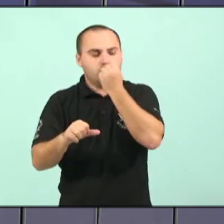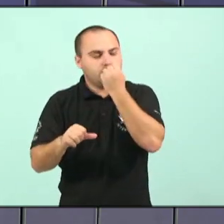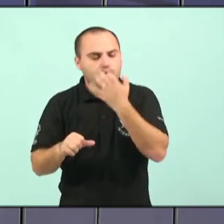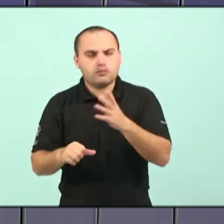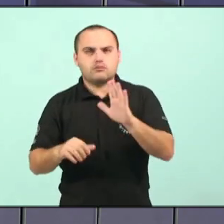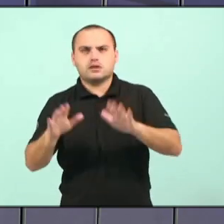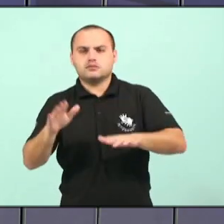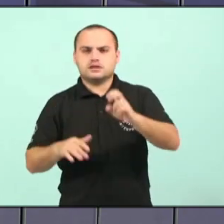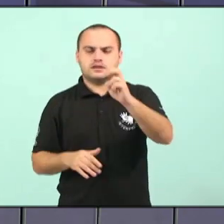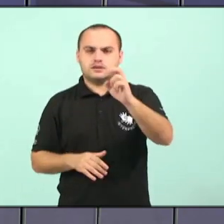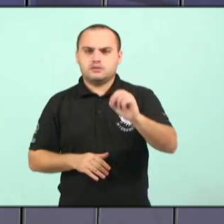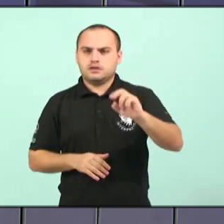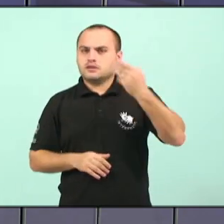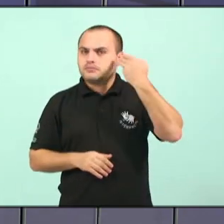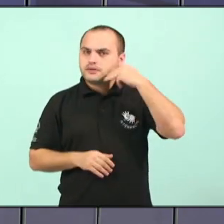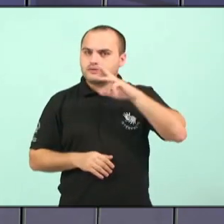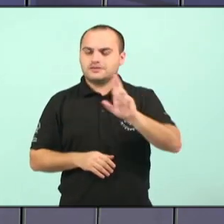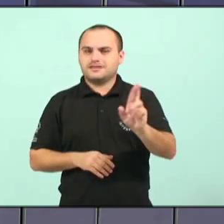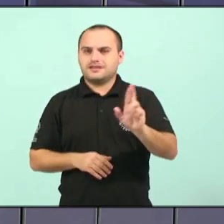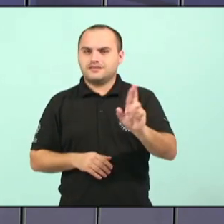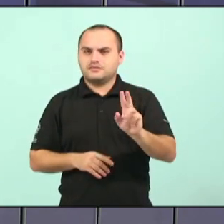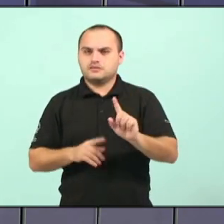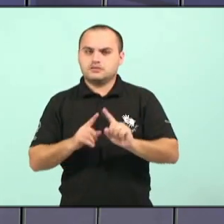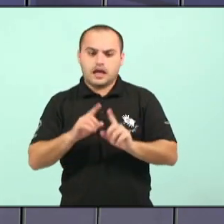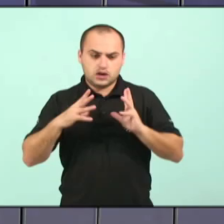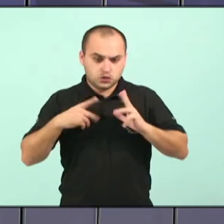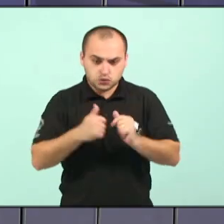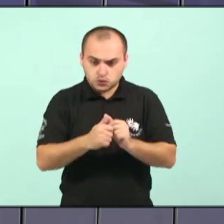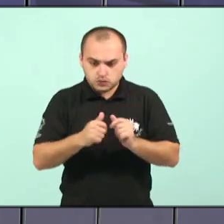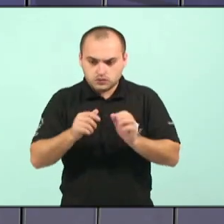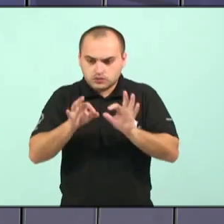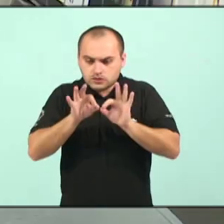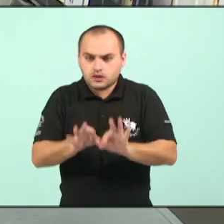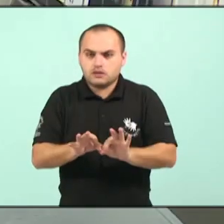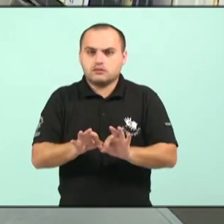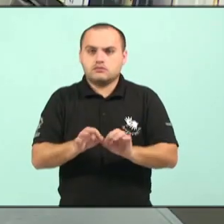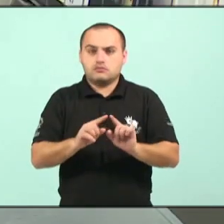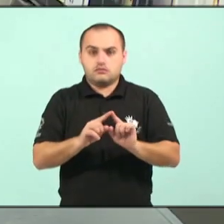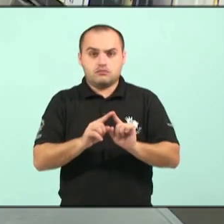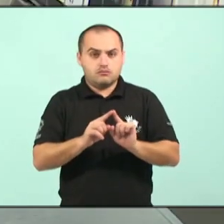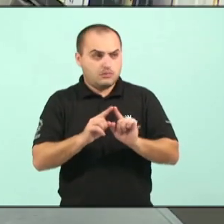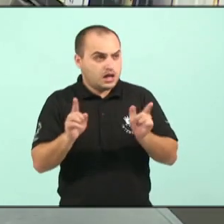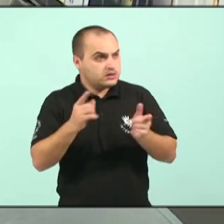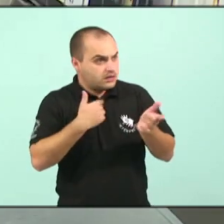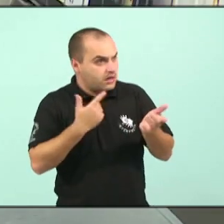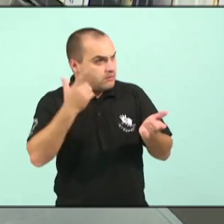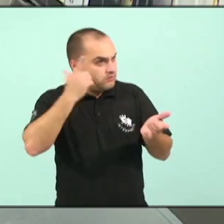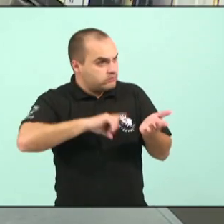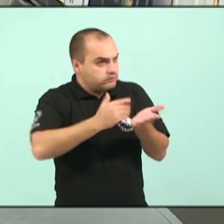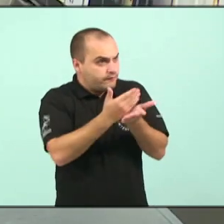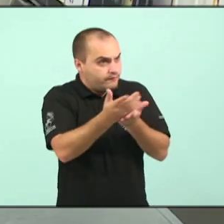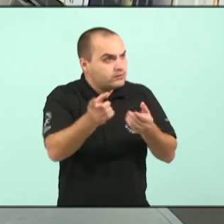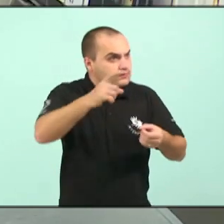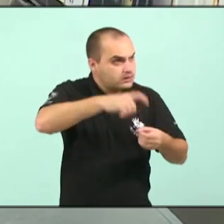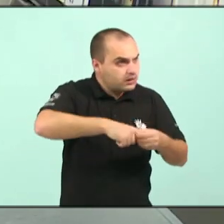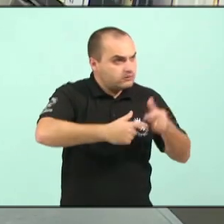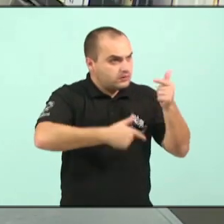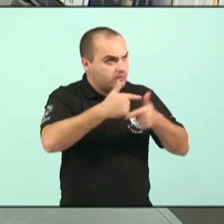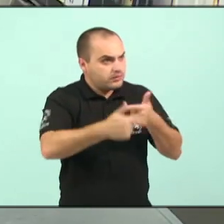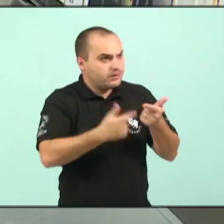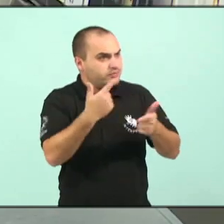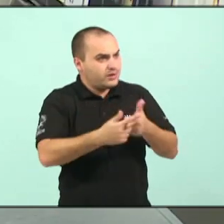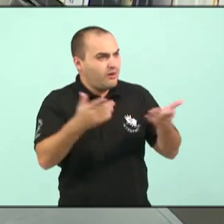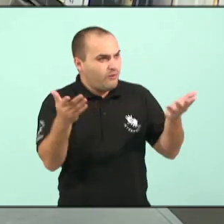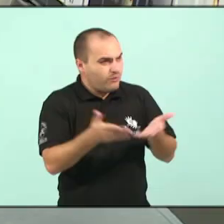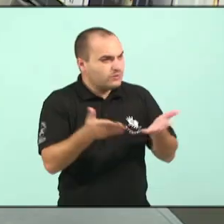50 milhões de reais, que não seria suficiente para concluir toda a obra, mas faltou sim... Mas seria retomada essa situação, né, vereador? Né? Hoje não tem mais como, vereador.